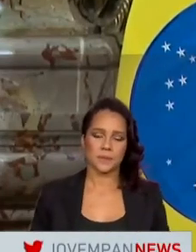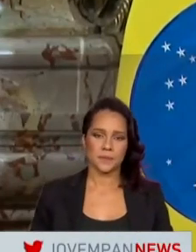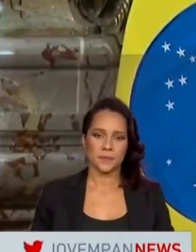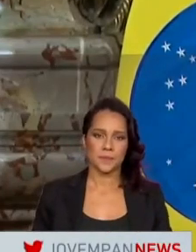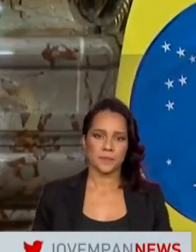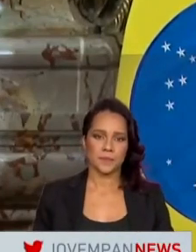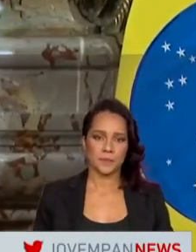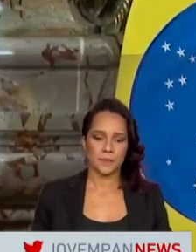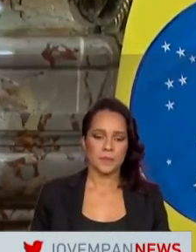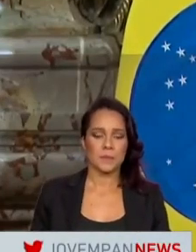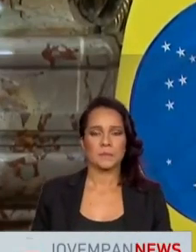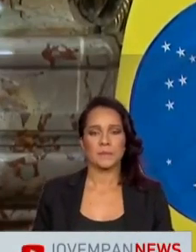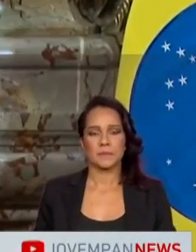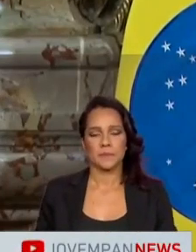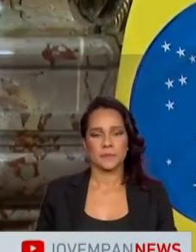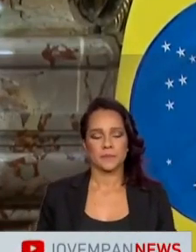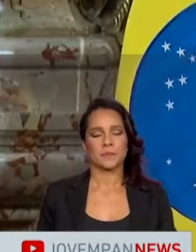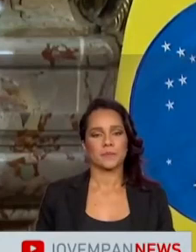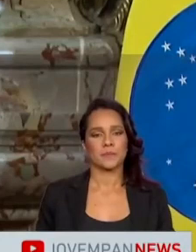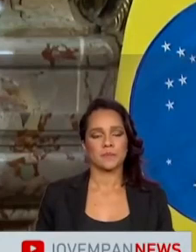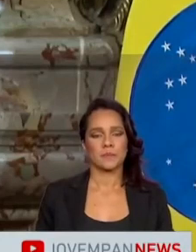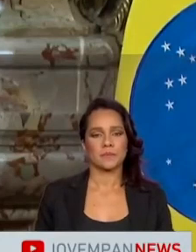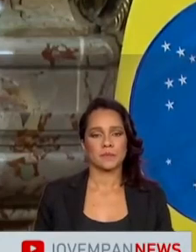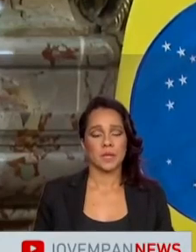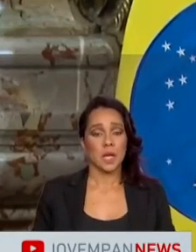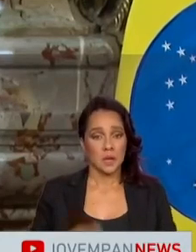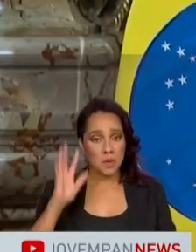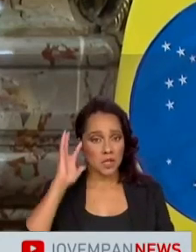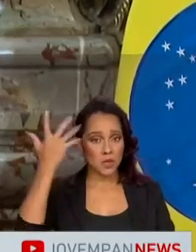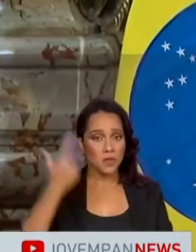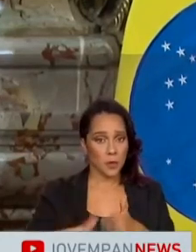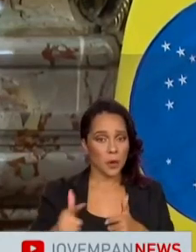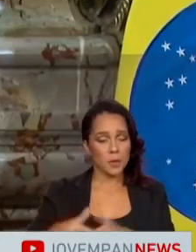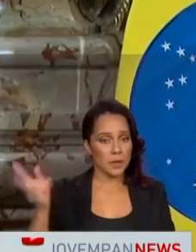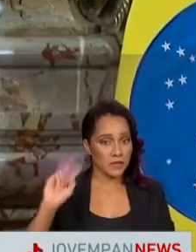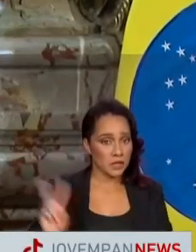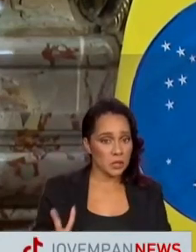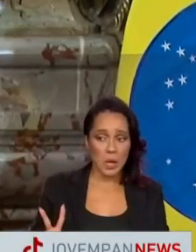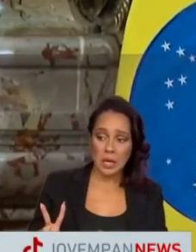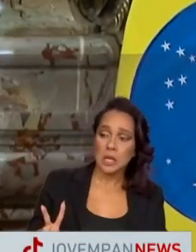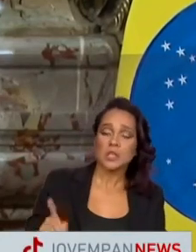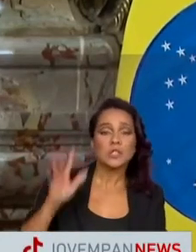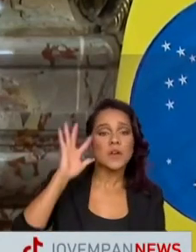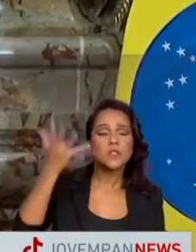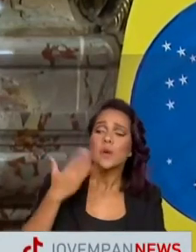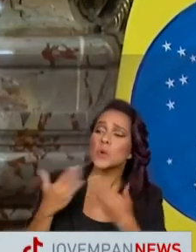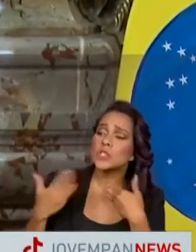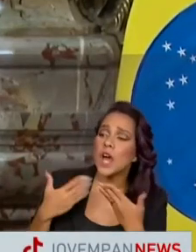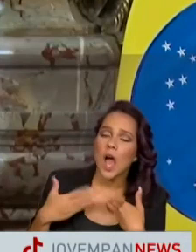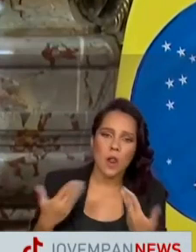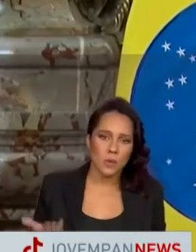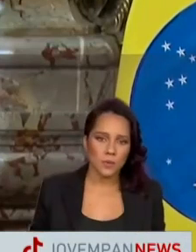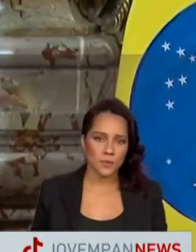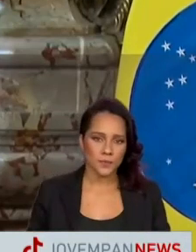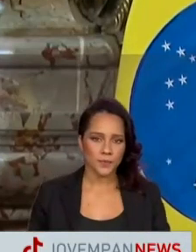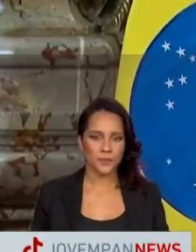contra de muitas intervenções e ingerências no processo venezuelano. E para resolver o problema da Venezuela, a gente vai resolver com diálogo. E o